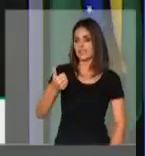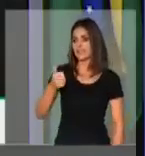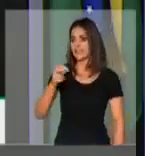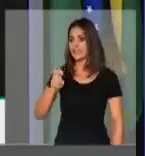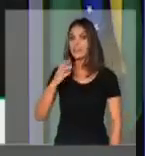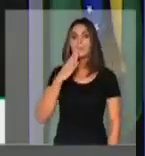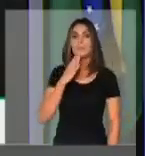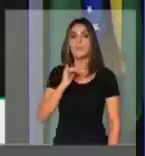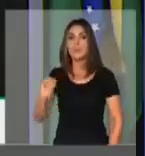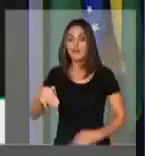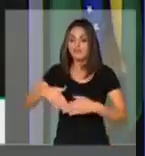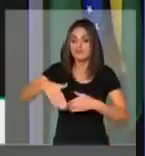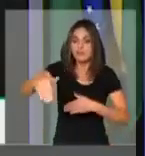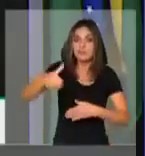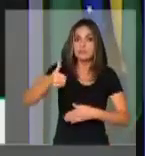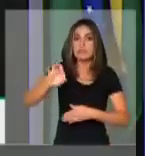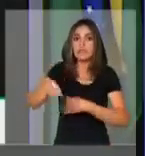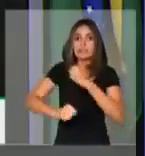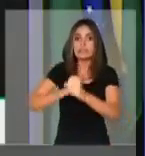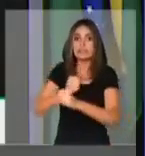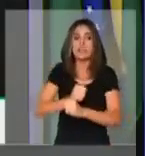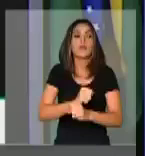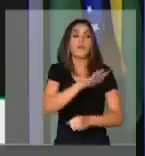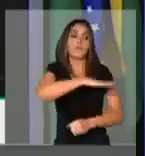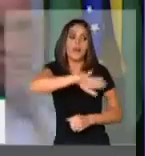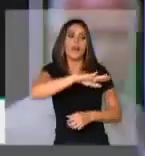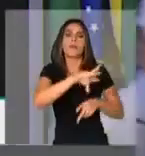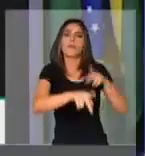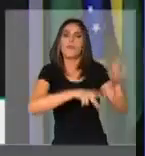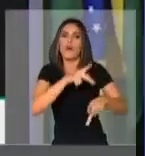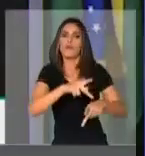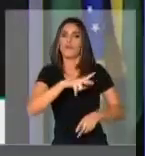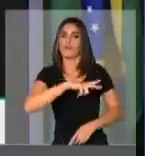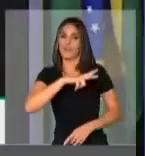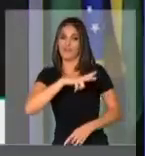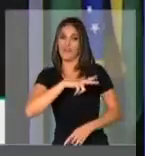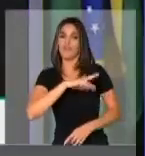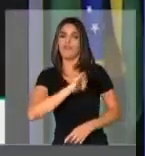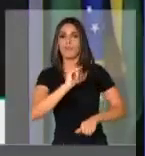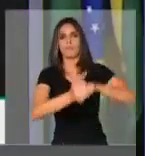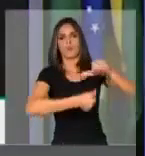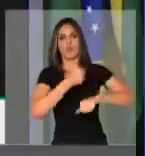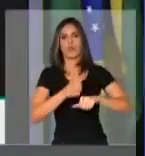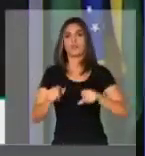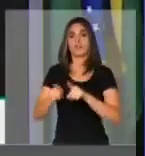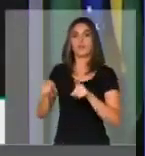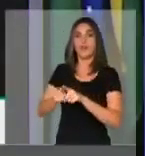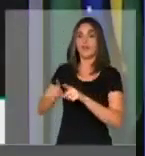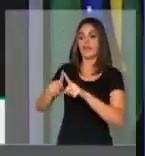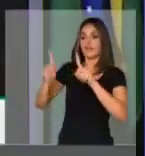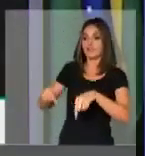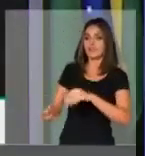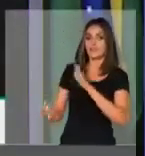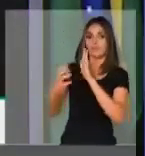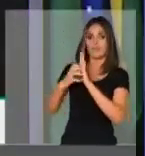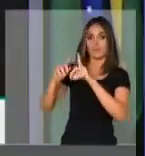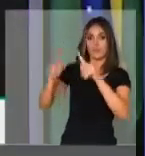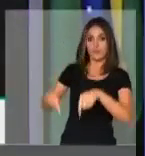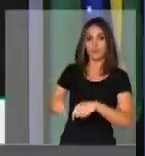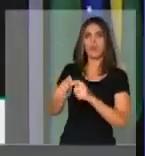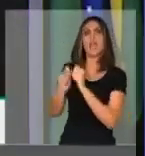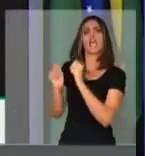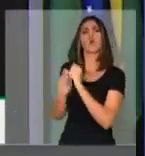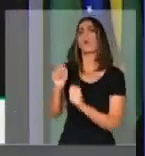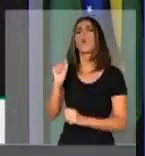10 anos, com as mudanças na Previdência dos trabalhadores da iniciativa privada. Com a Previdência dos servidores públicos federais, a economia